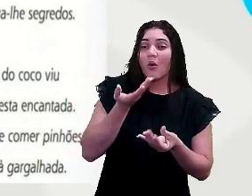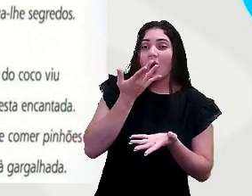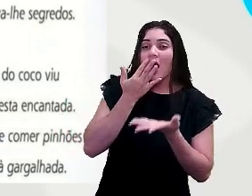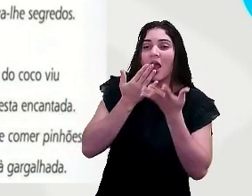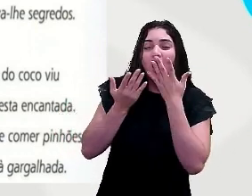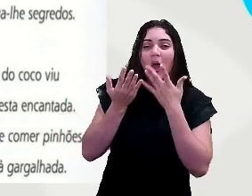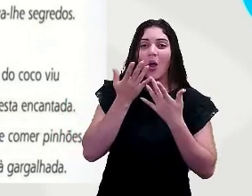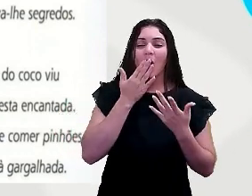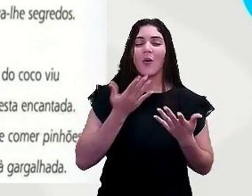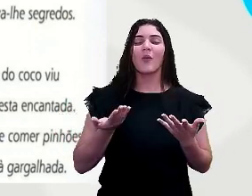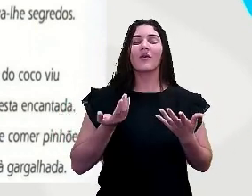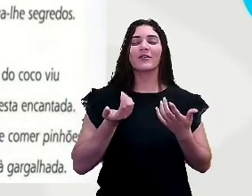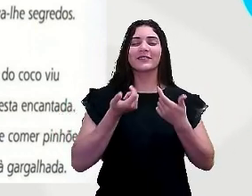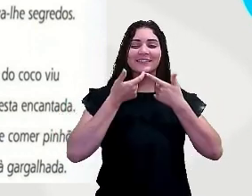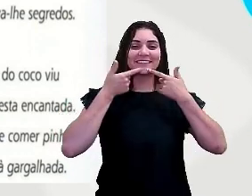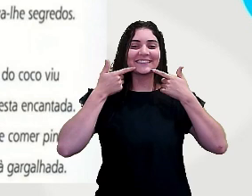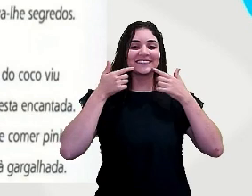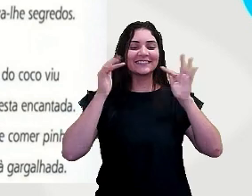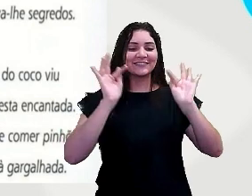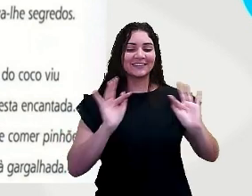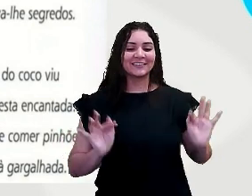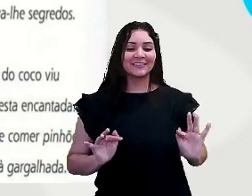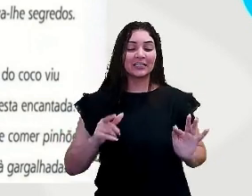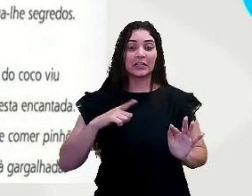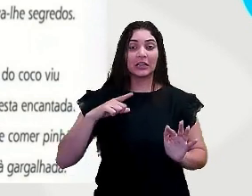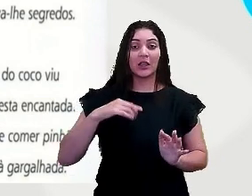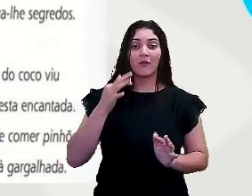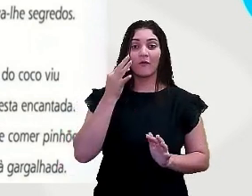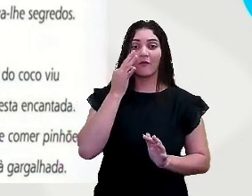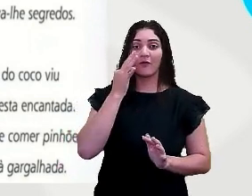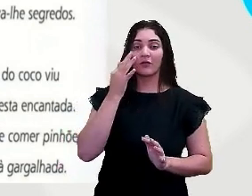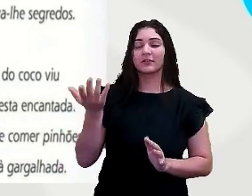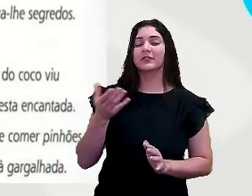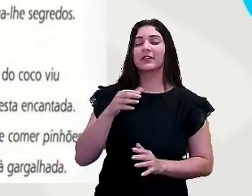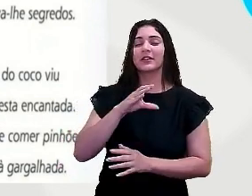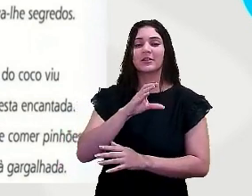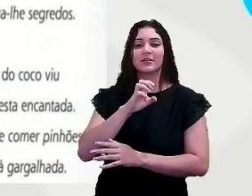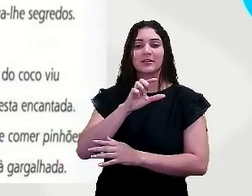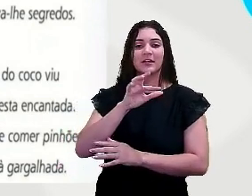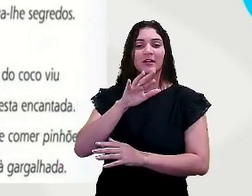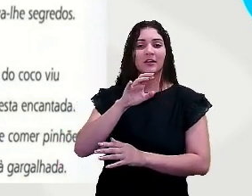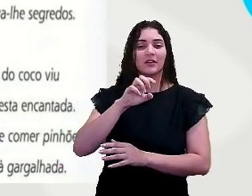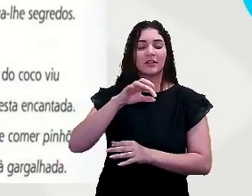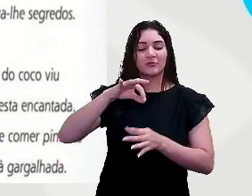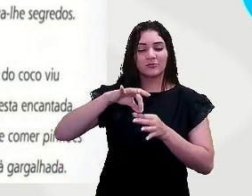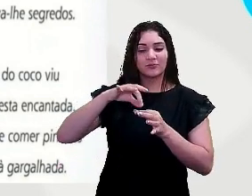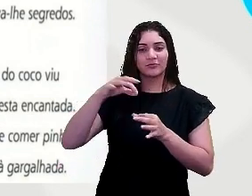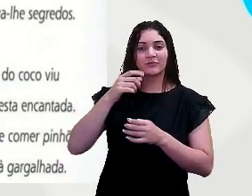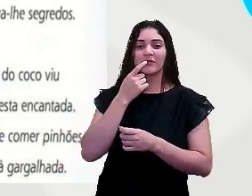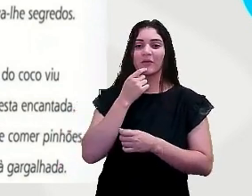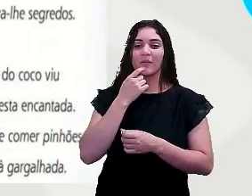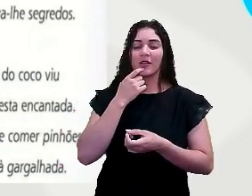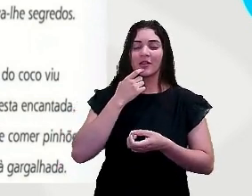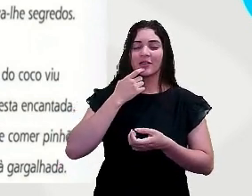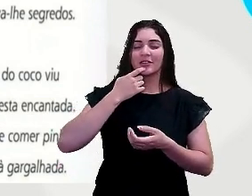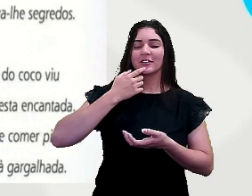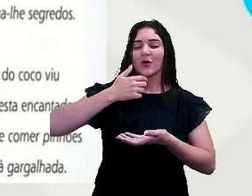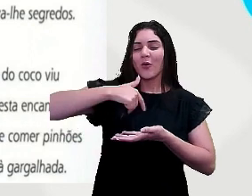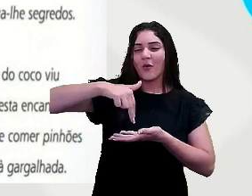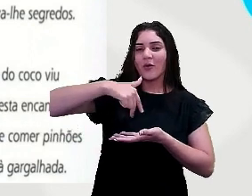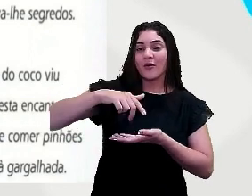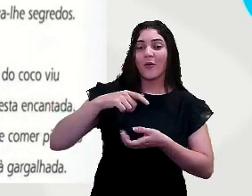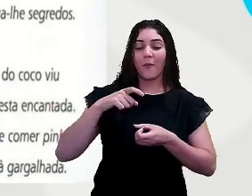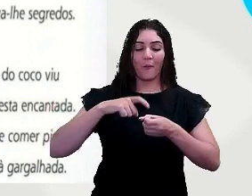alegria, tanta fruta ali à mão. As cerejas atrevidas corriam-lhe entre os dedos. O